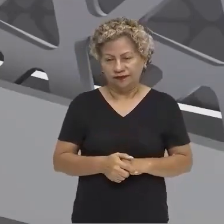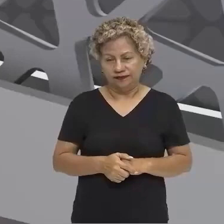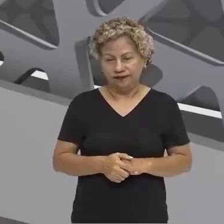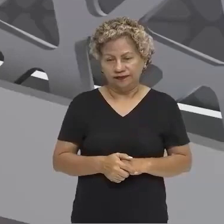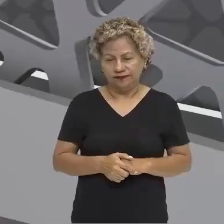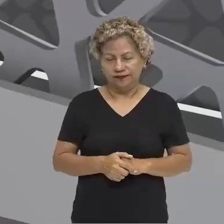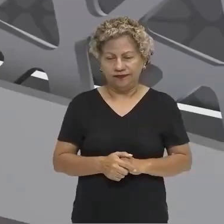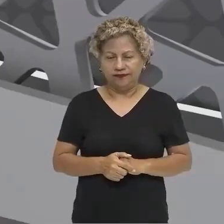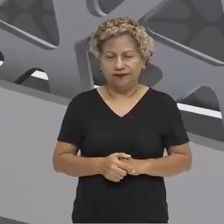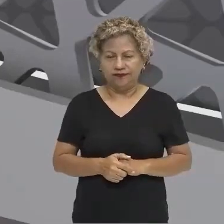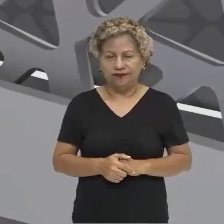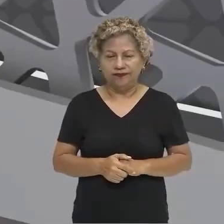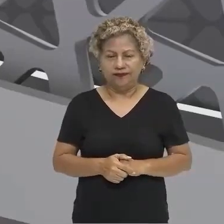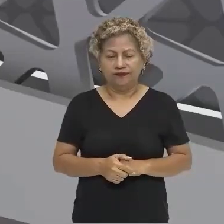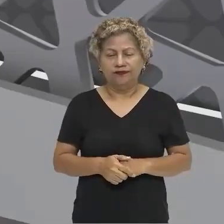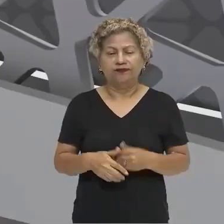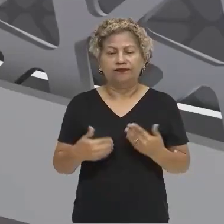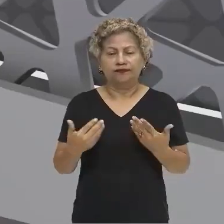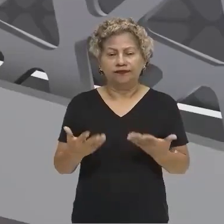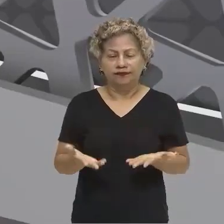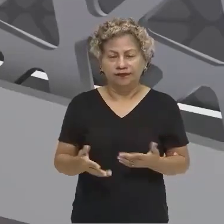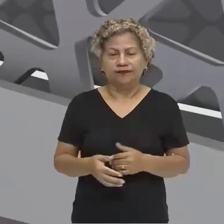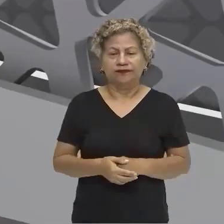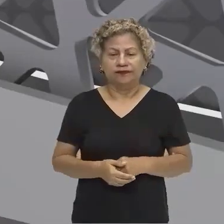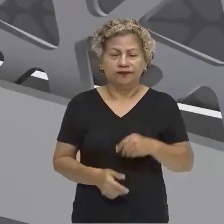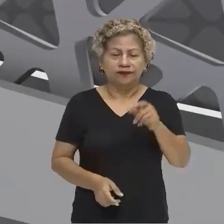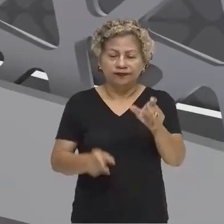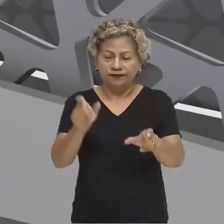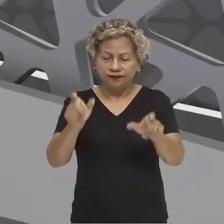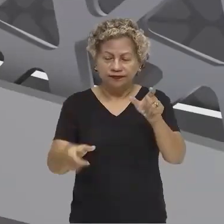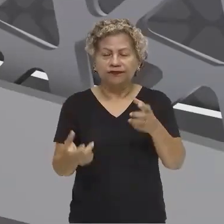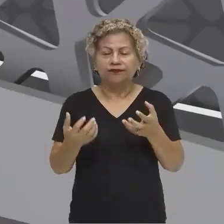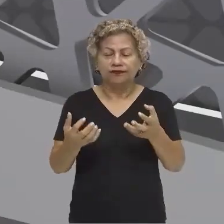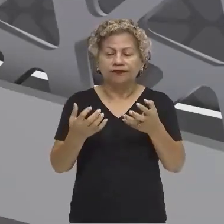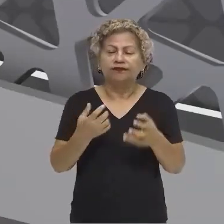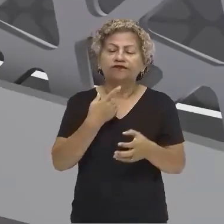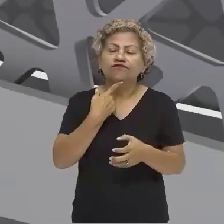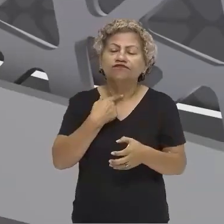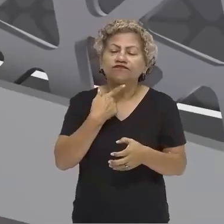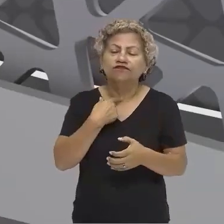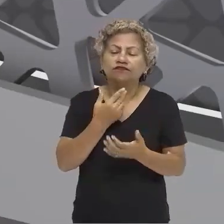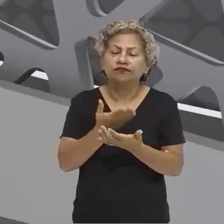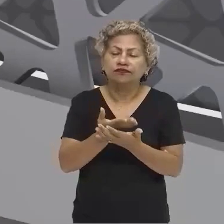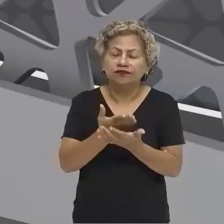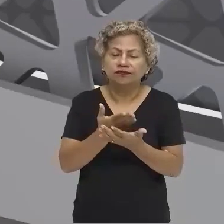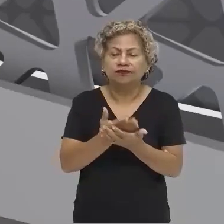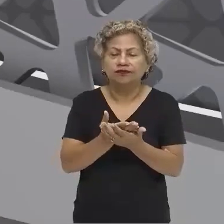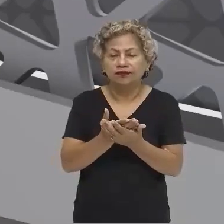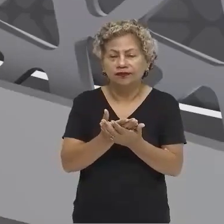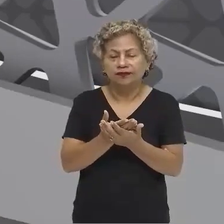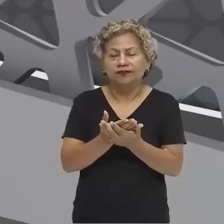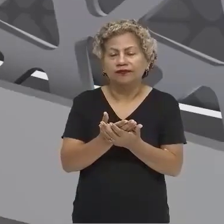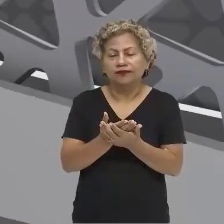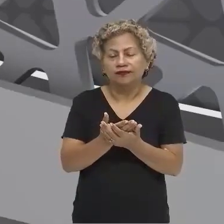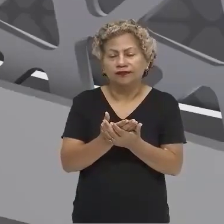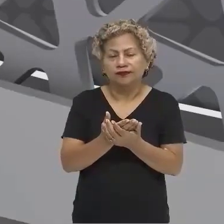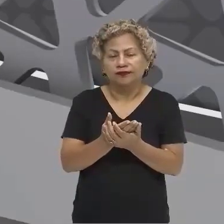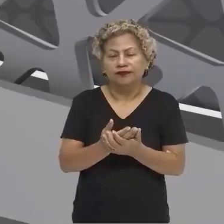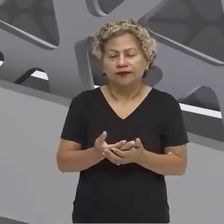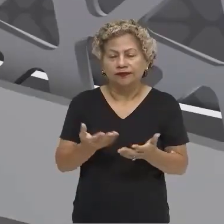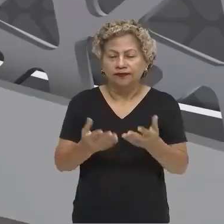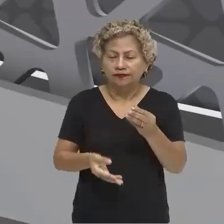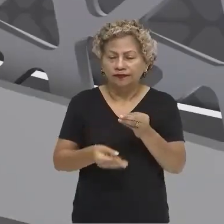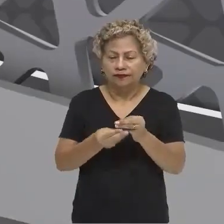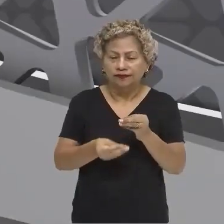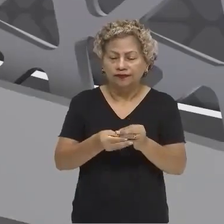aprendizado acadêmico. Então, a pessoa que quer, ela já começa a trilhar. E agora, mais com um projeto de vida que vai